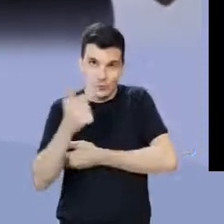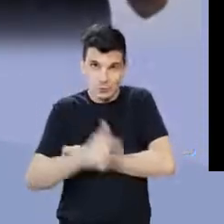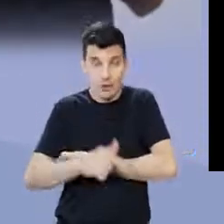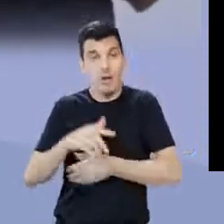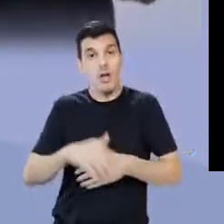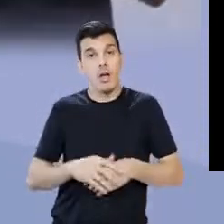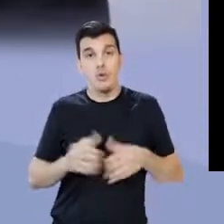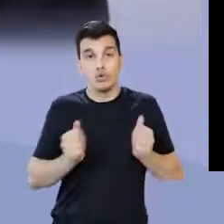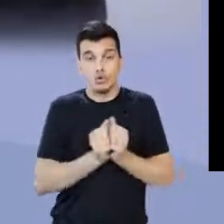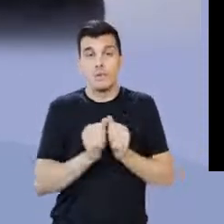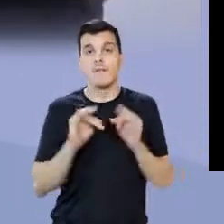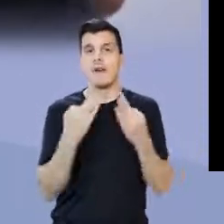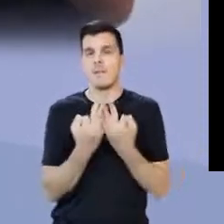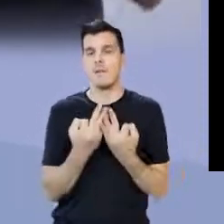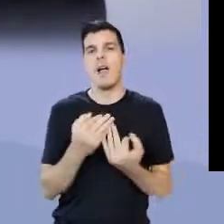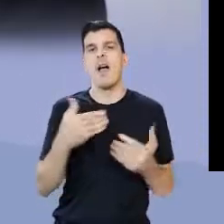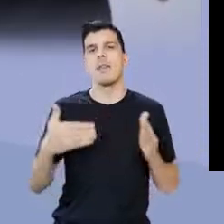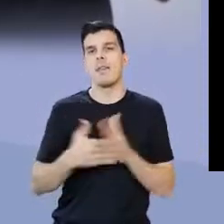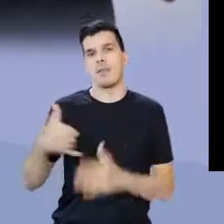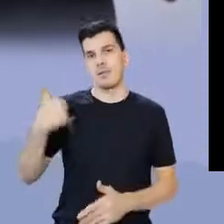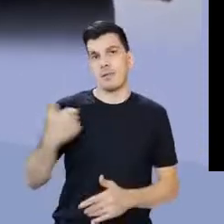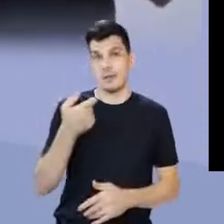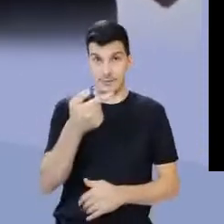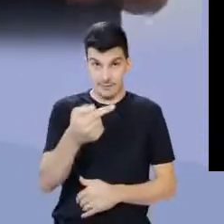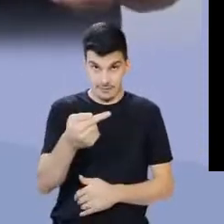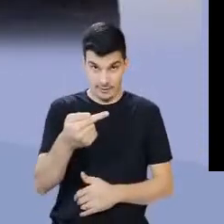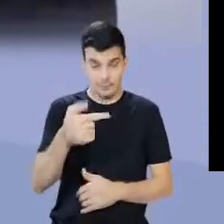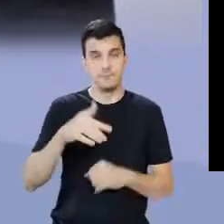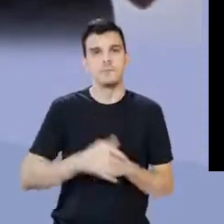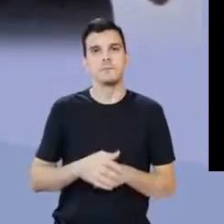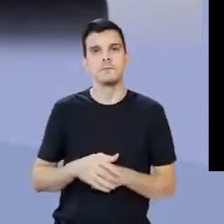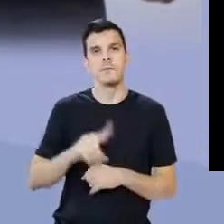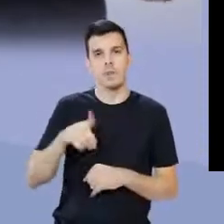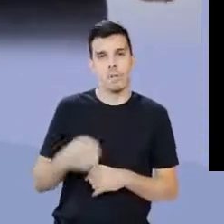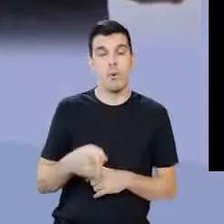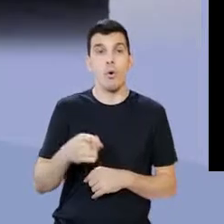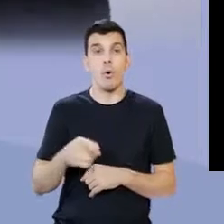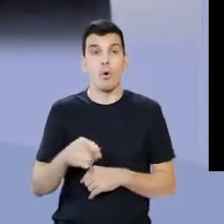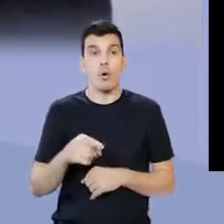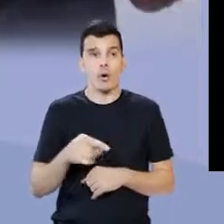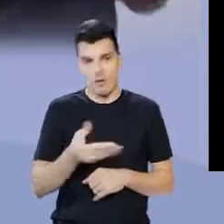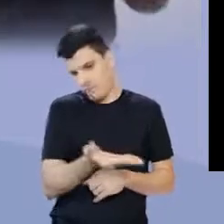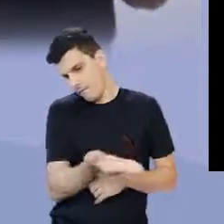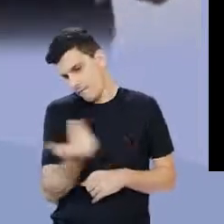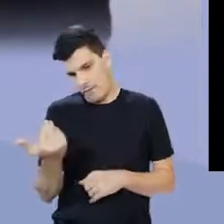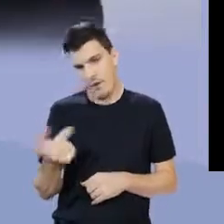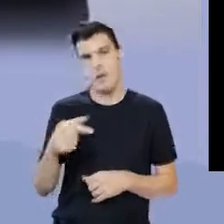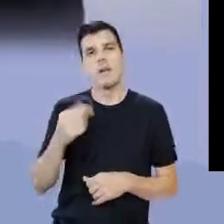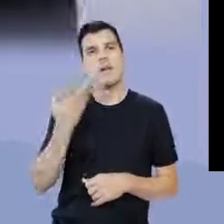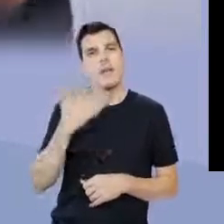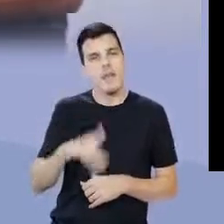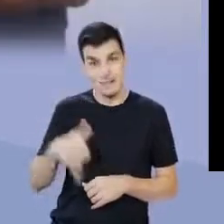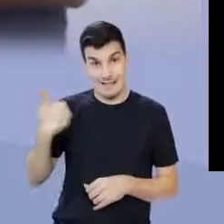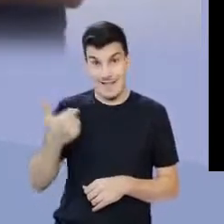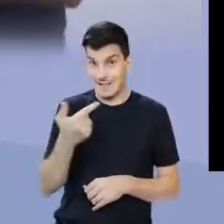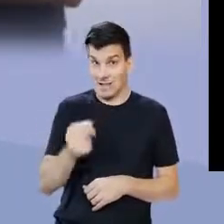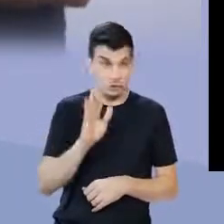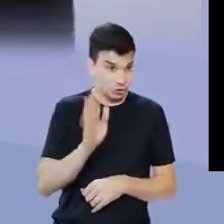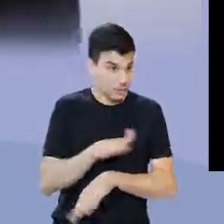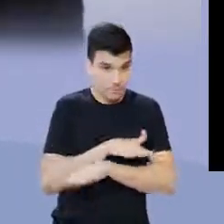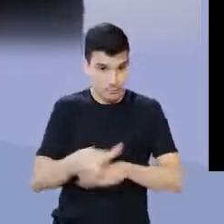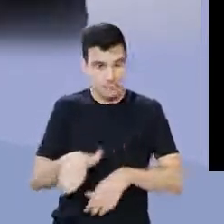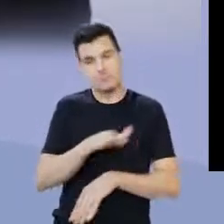E ficava com a família até os 7 anos. Aos 7 anos, o Estado ia procurar essas crianças que completavam os 7